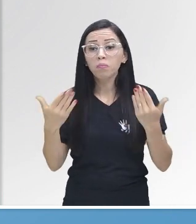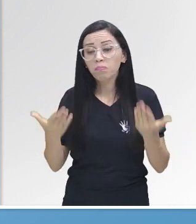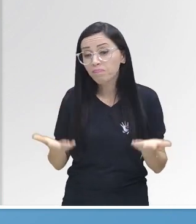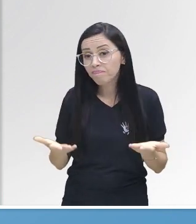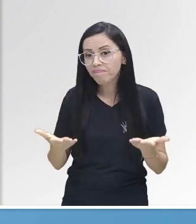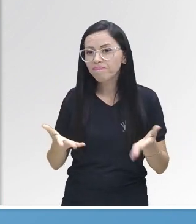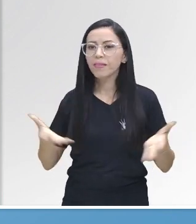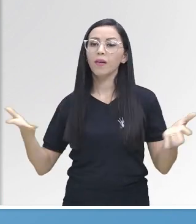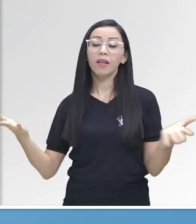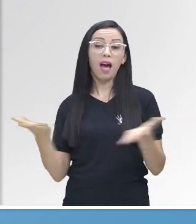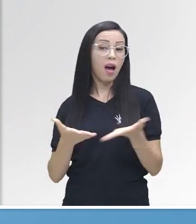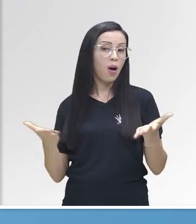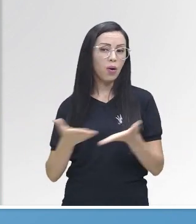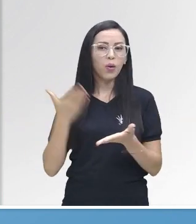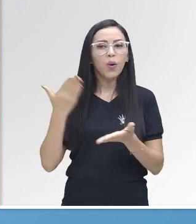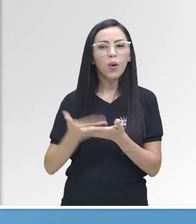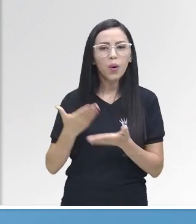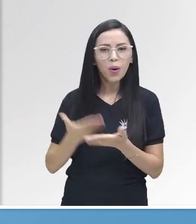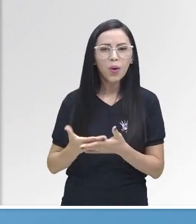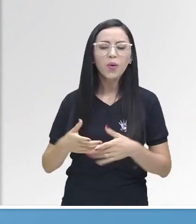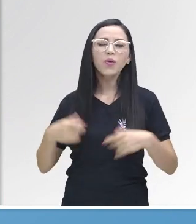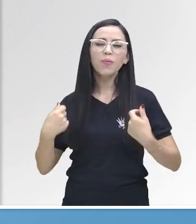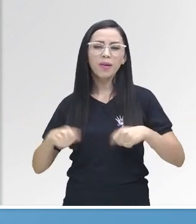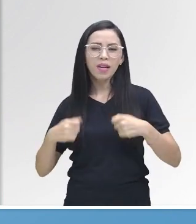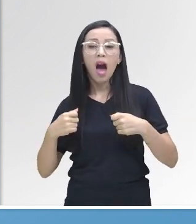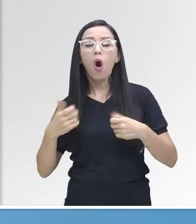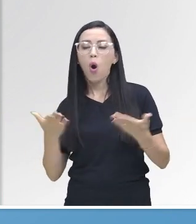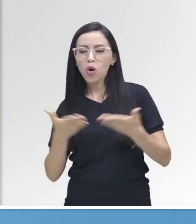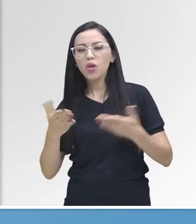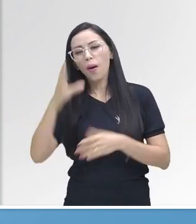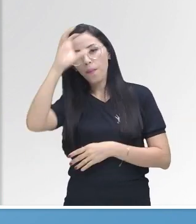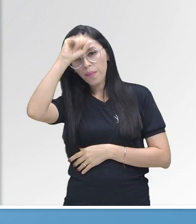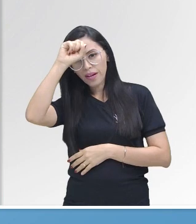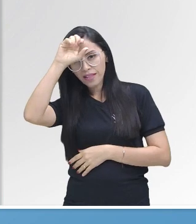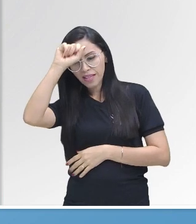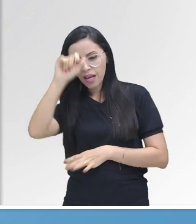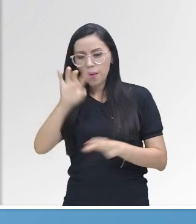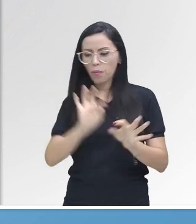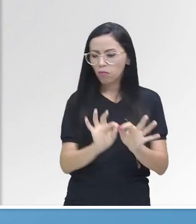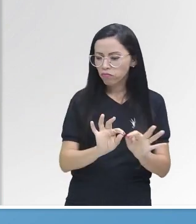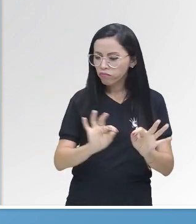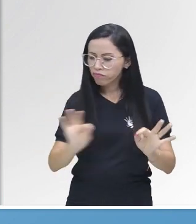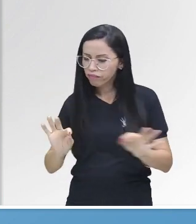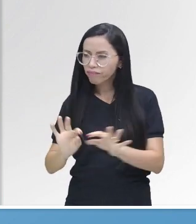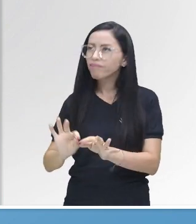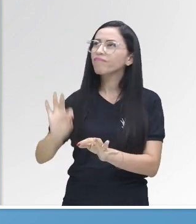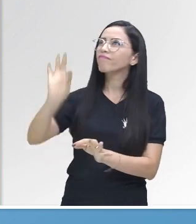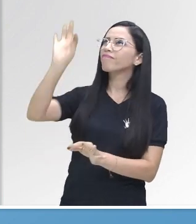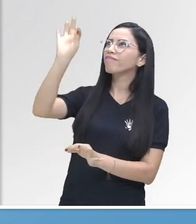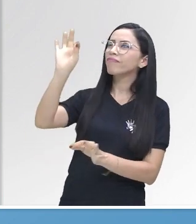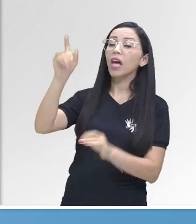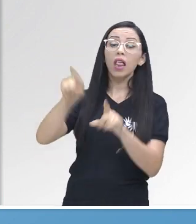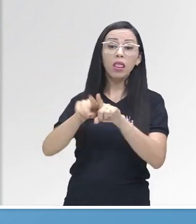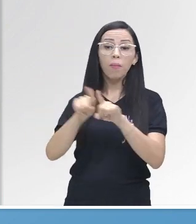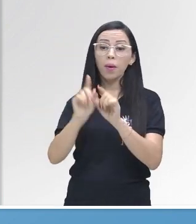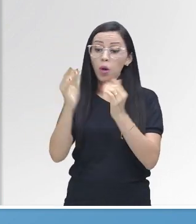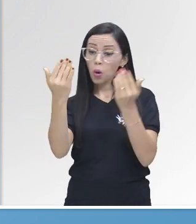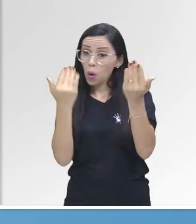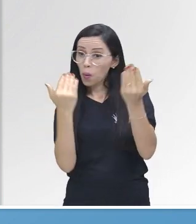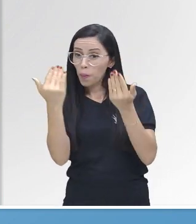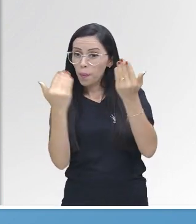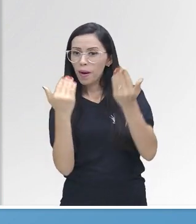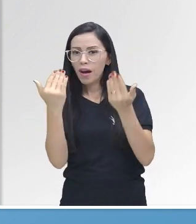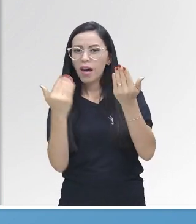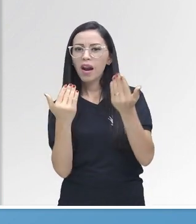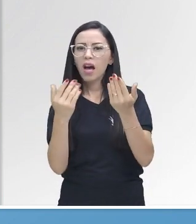aula de hoje, aprendemos a estimar, medir e comparar comprimentos, utilizando as unidades